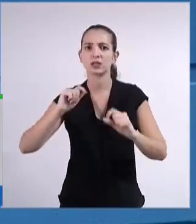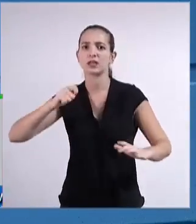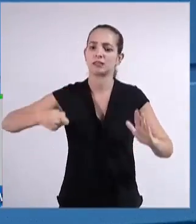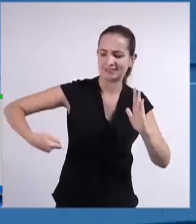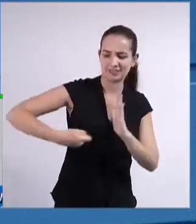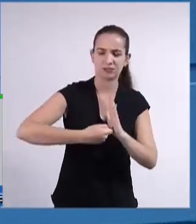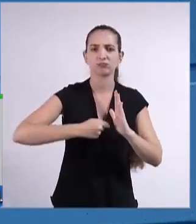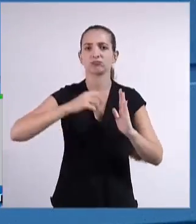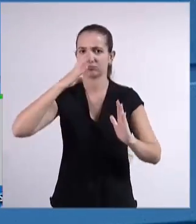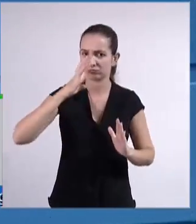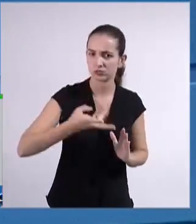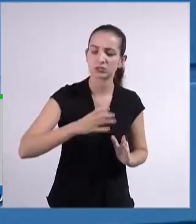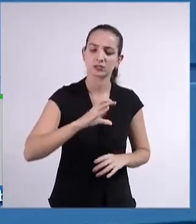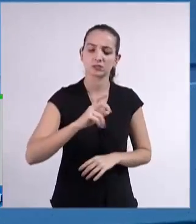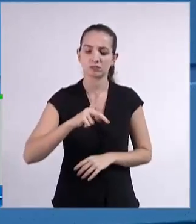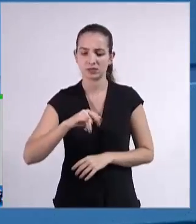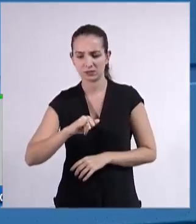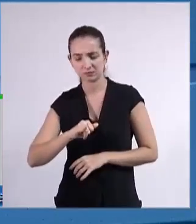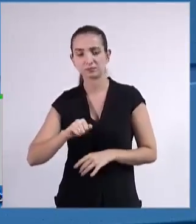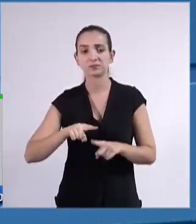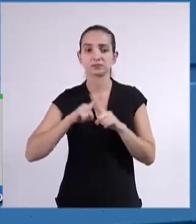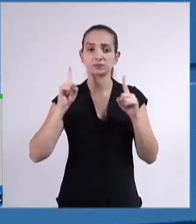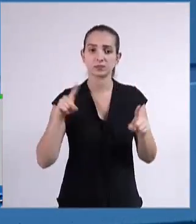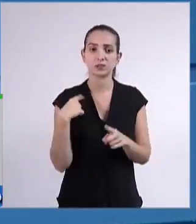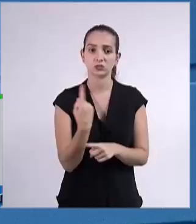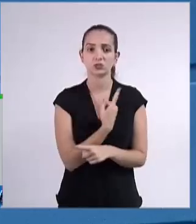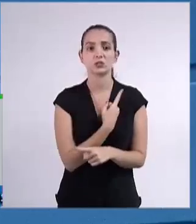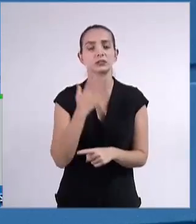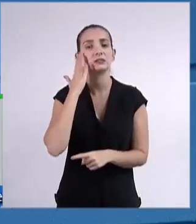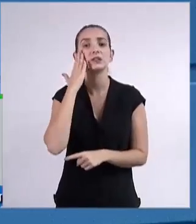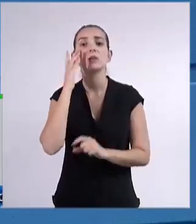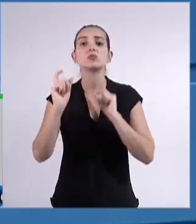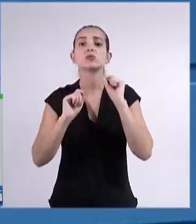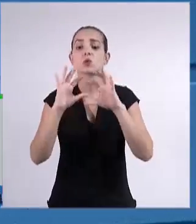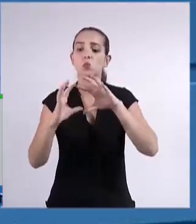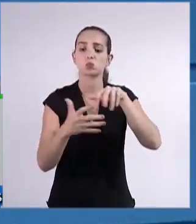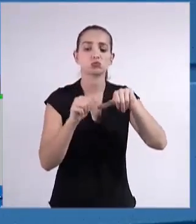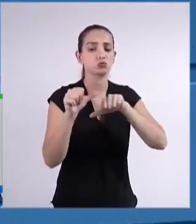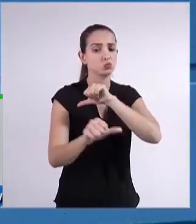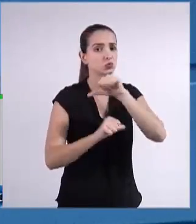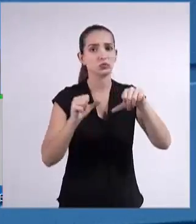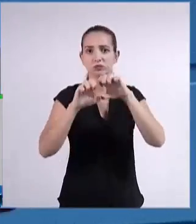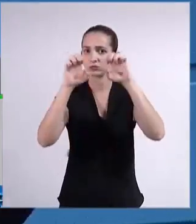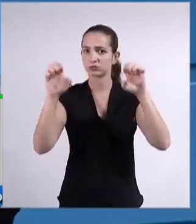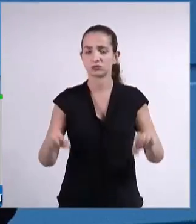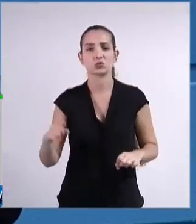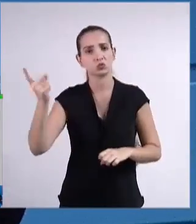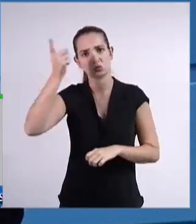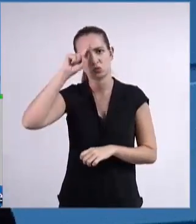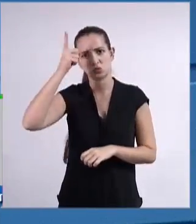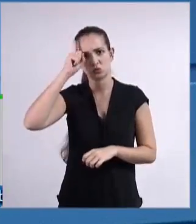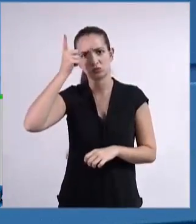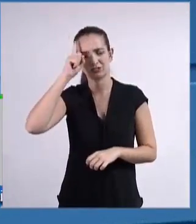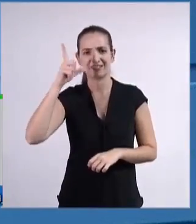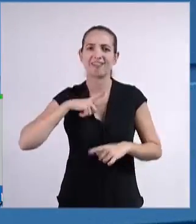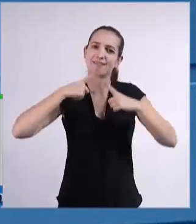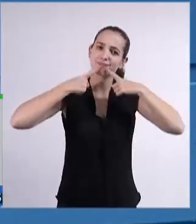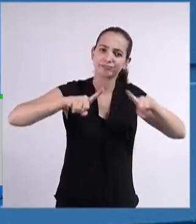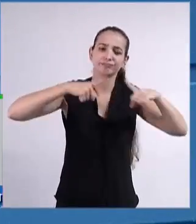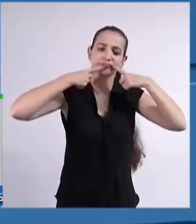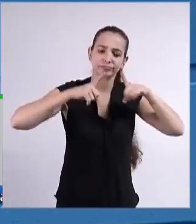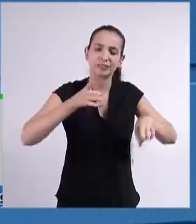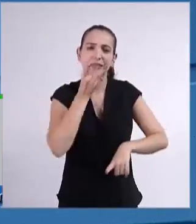uma CPI, mas uma federação, as coisas mudaram no mundo. Diariamente nós recebemos críticas por